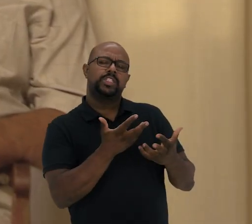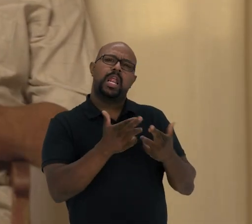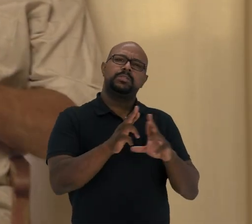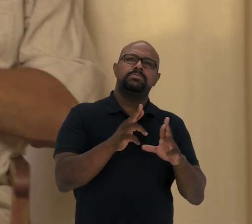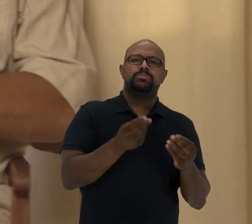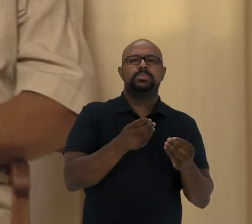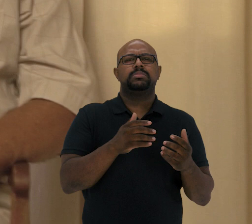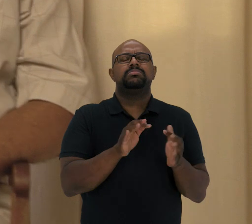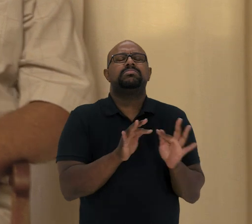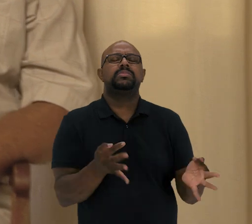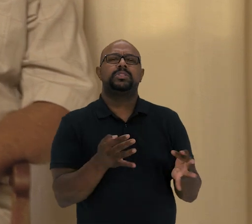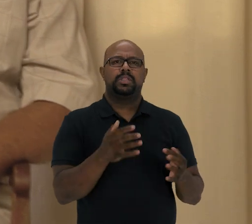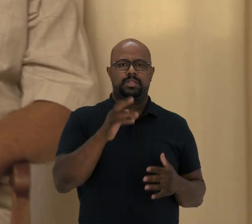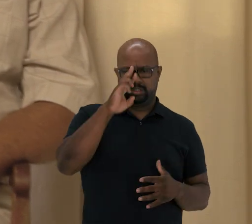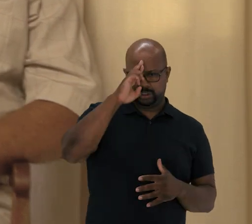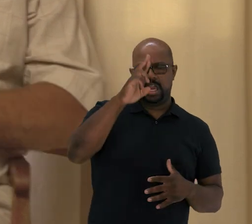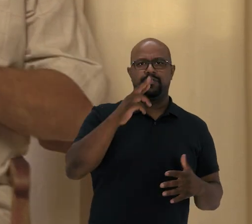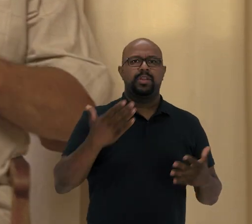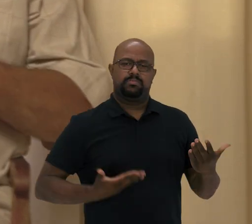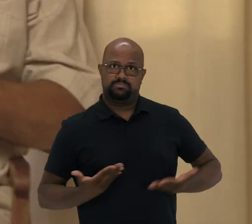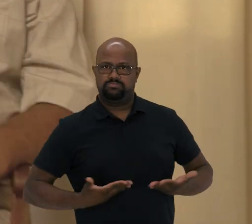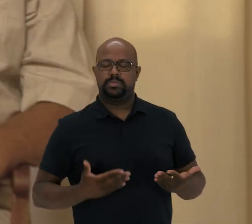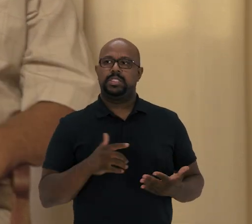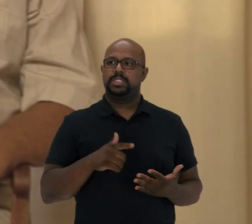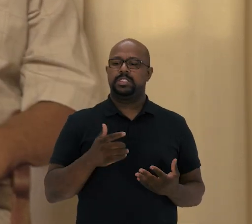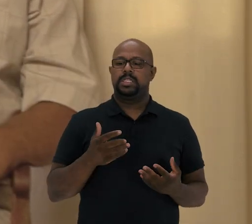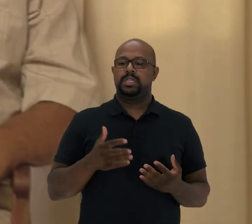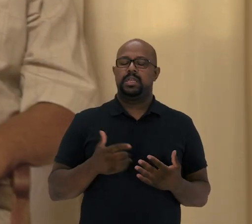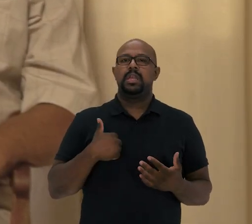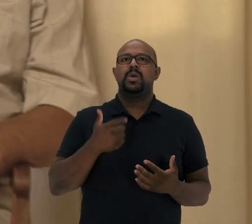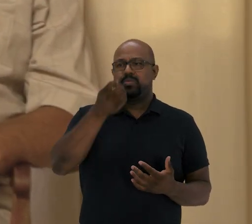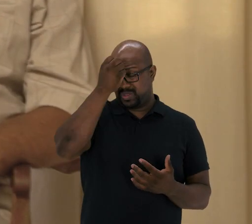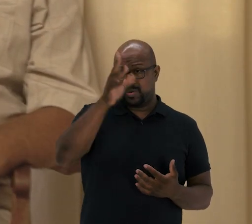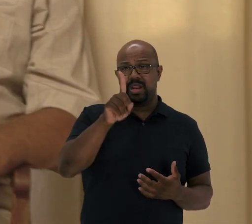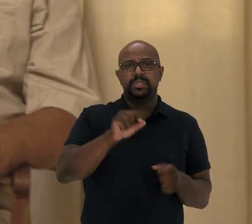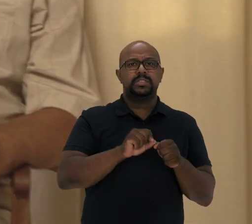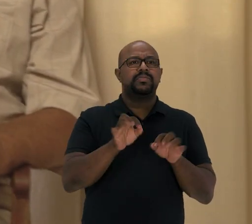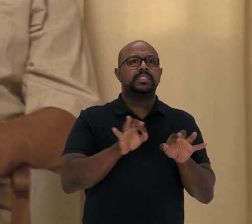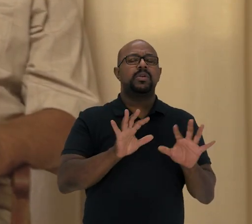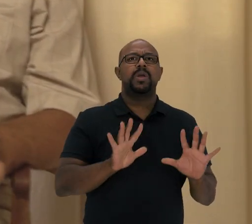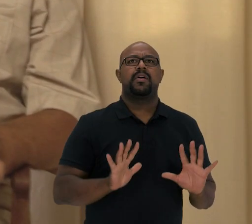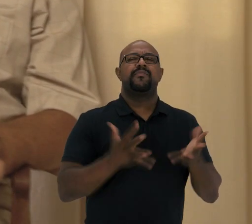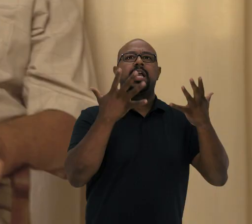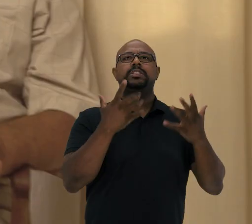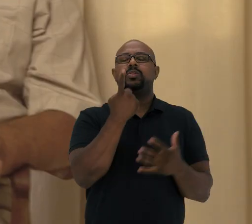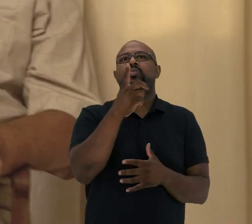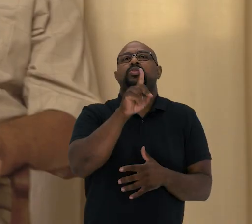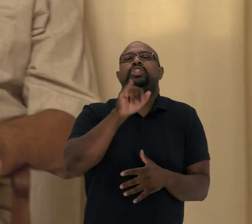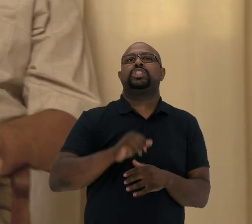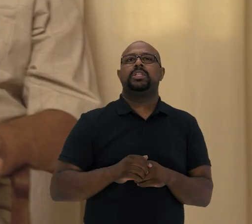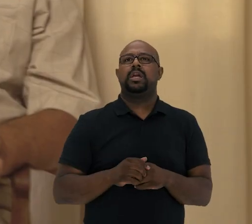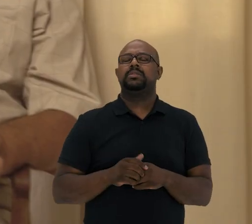relação muito só de patrão-empregado. Essa outra questão, assim, eu não lembro de nós fazer uma confraternização em algum